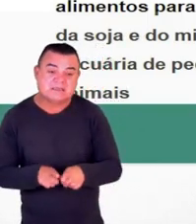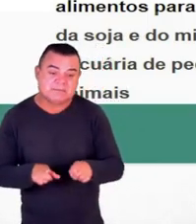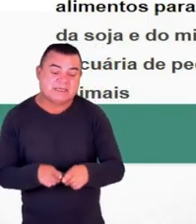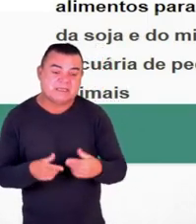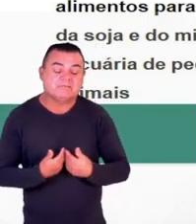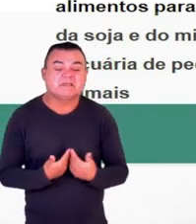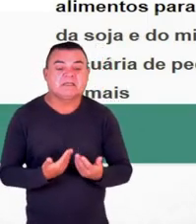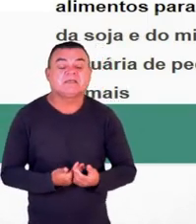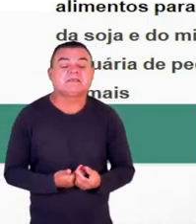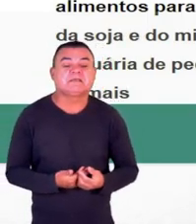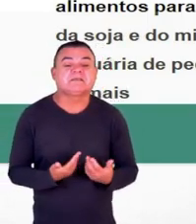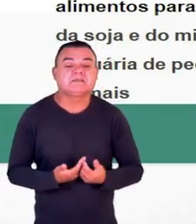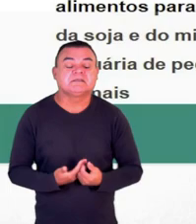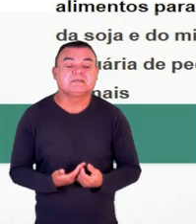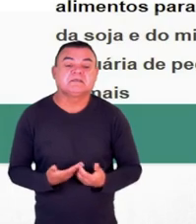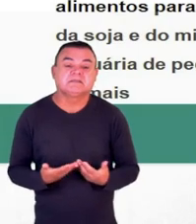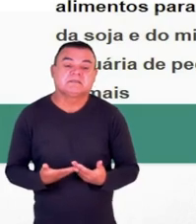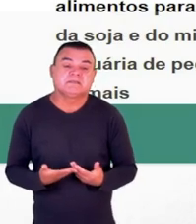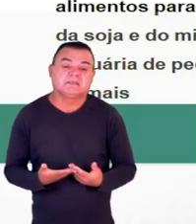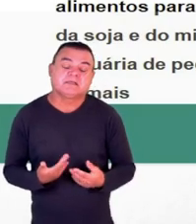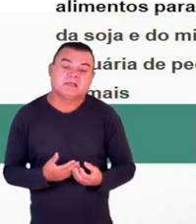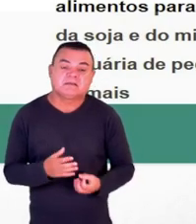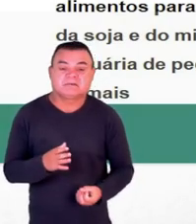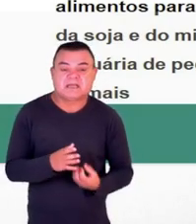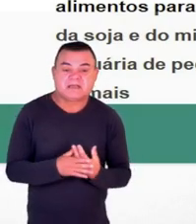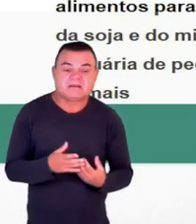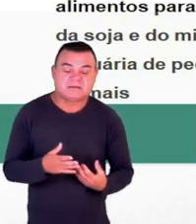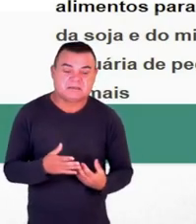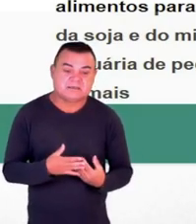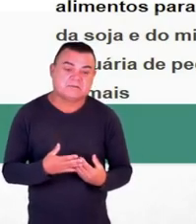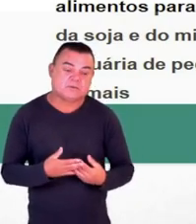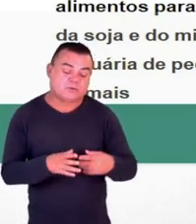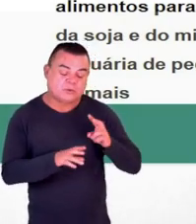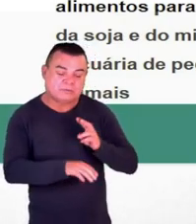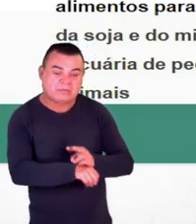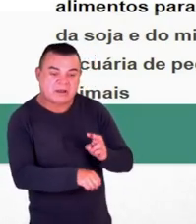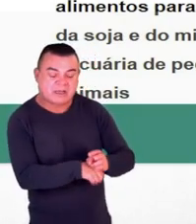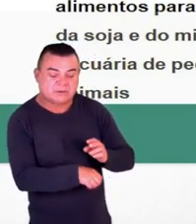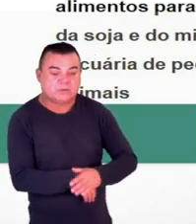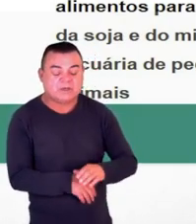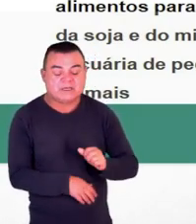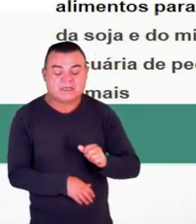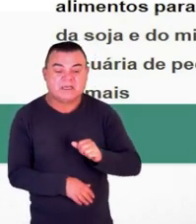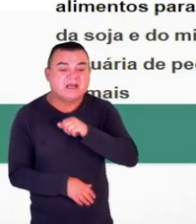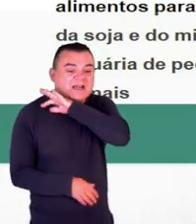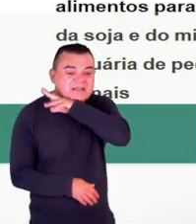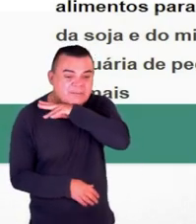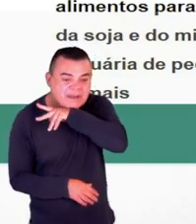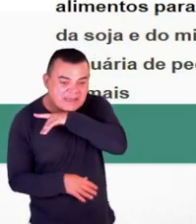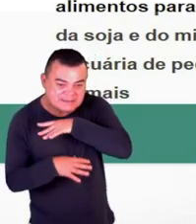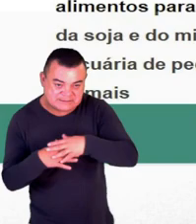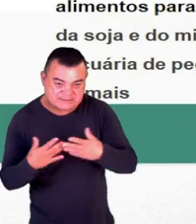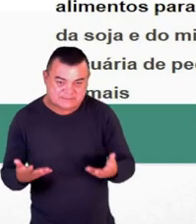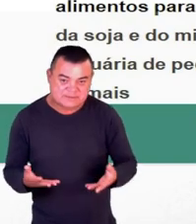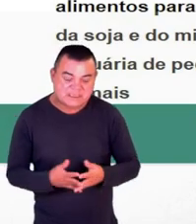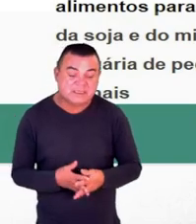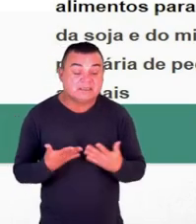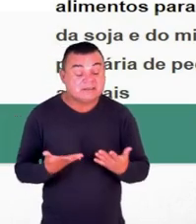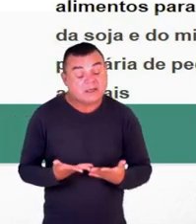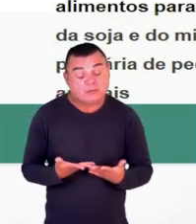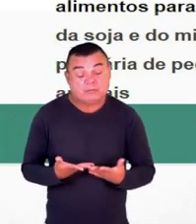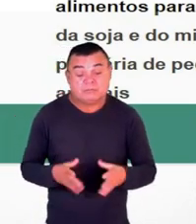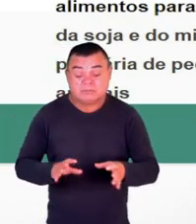gera uma renda mais imediata tudo isso tem uma repercussão muito séria no preço dos alimentos né na disponibilidade dos alimentos